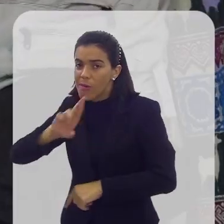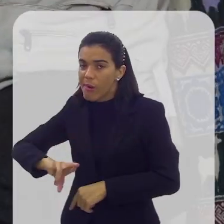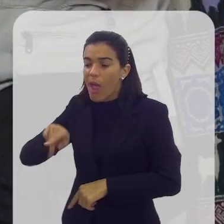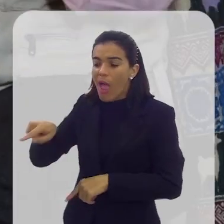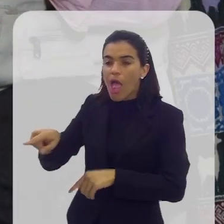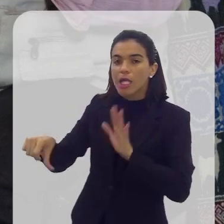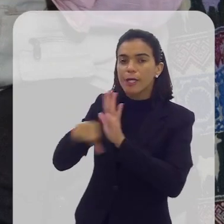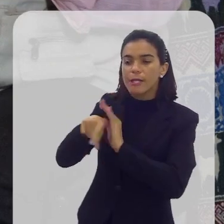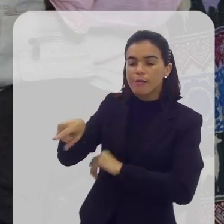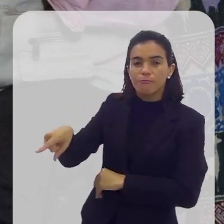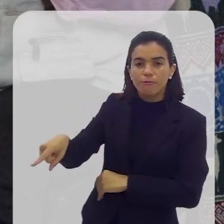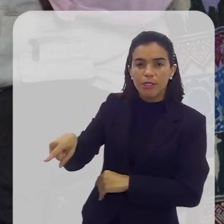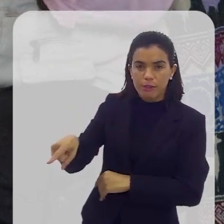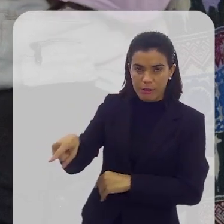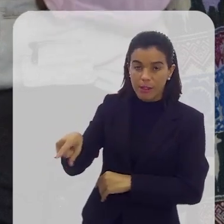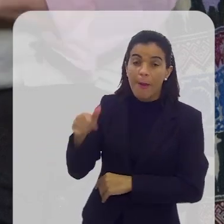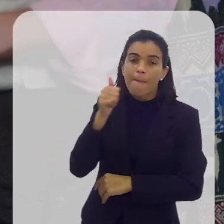da Constituinte de